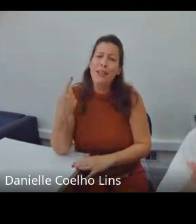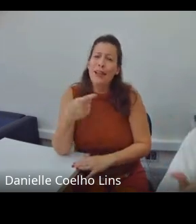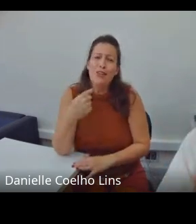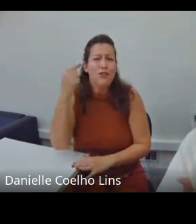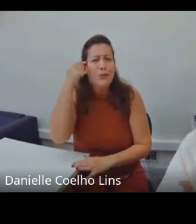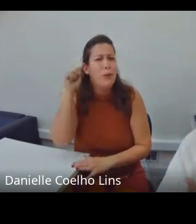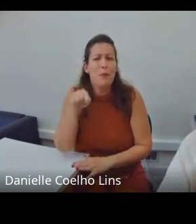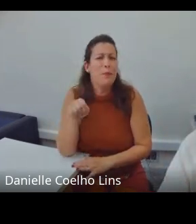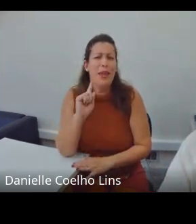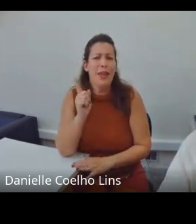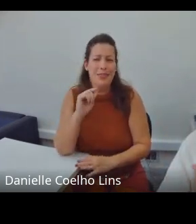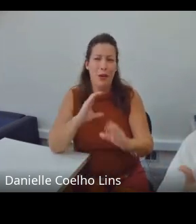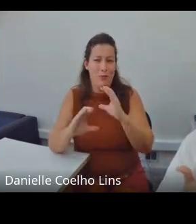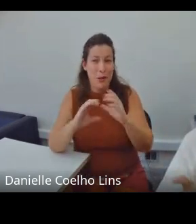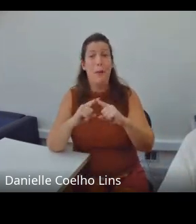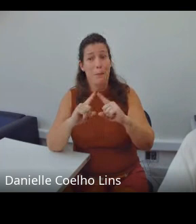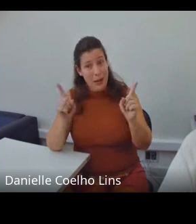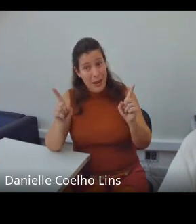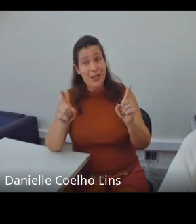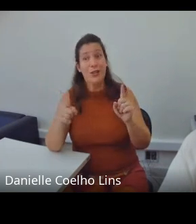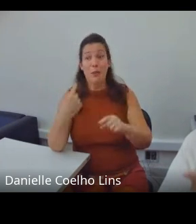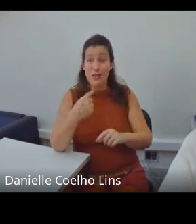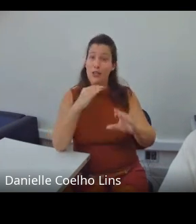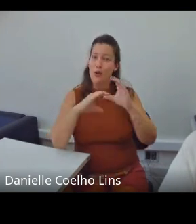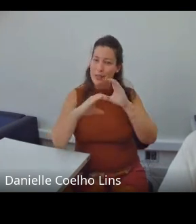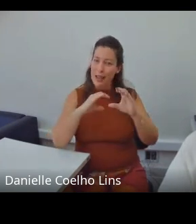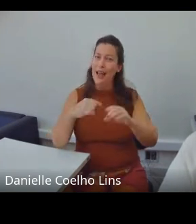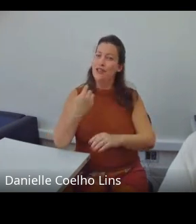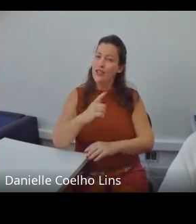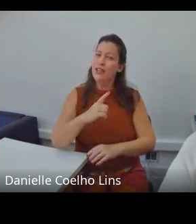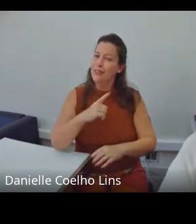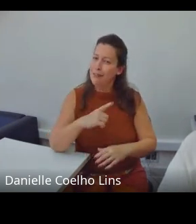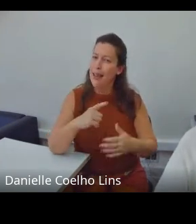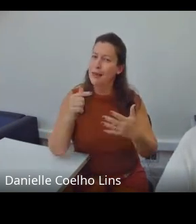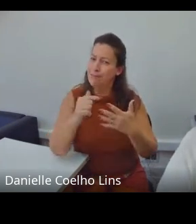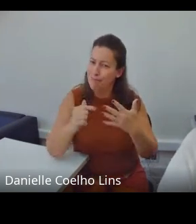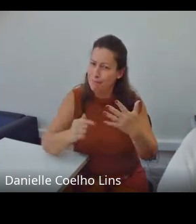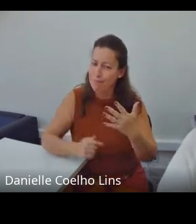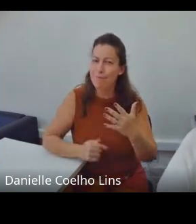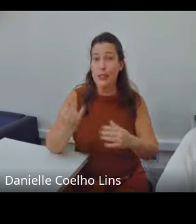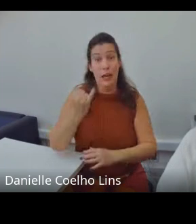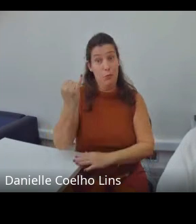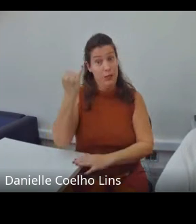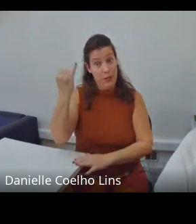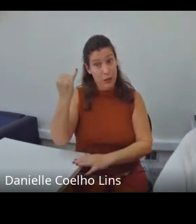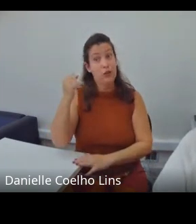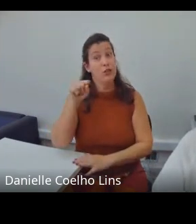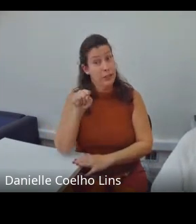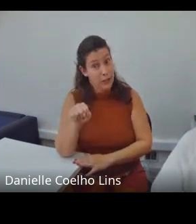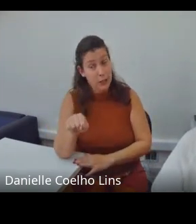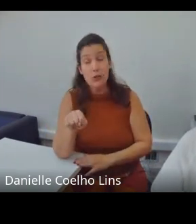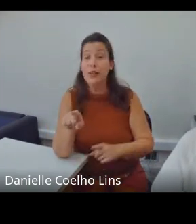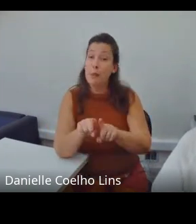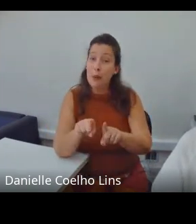nisso quando a gente está se comunicando, mas a gente, para se comunicar, a gente leva isso tudo em consideração. Então, é muito importante que isso também esteja